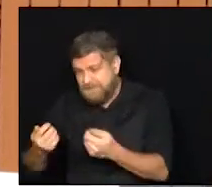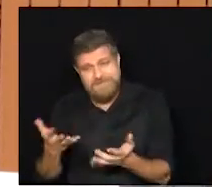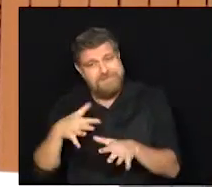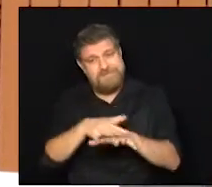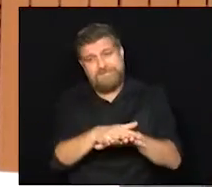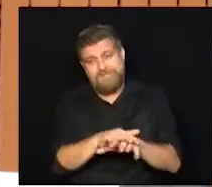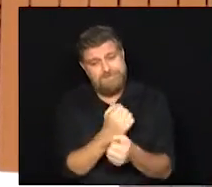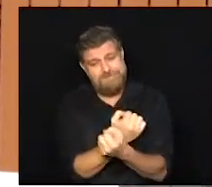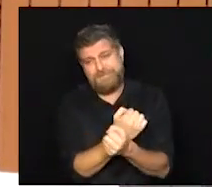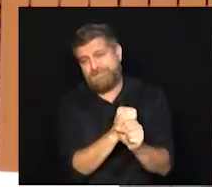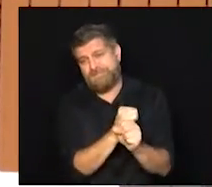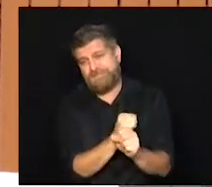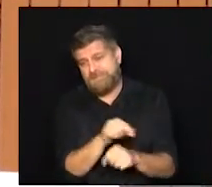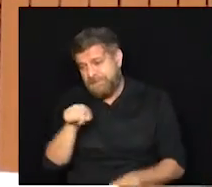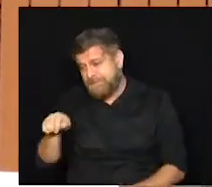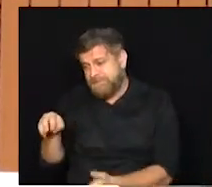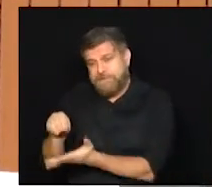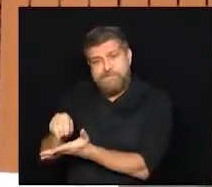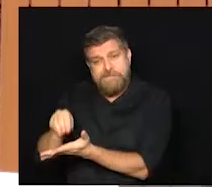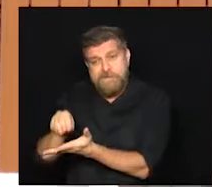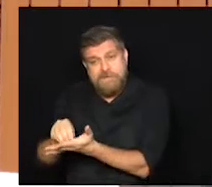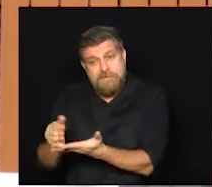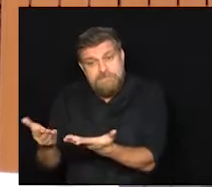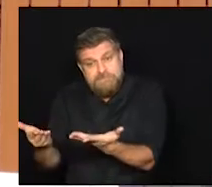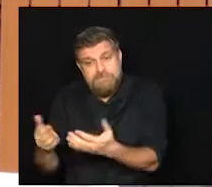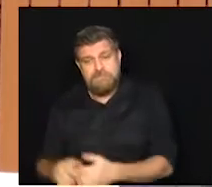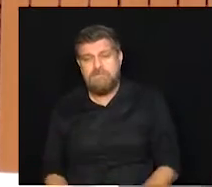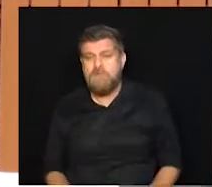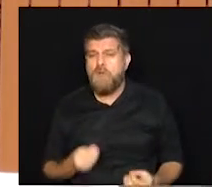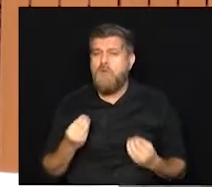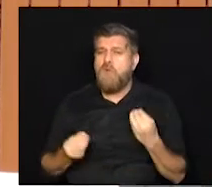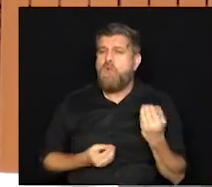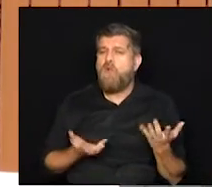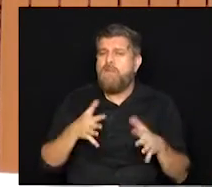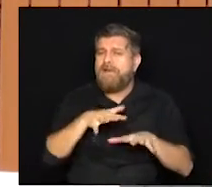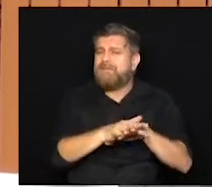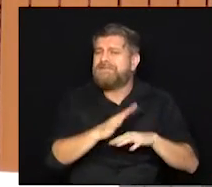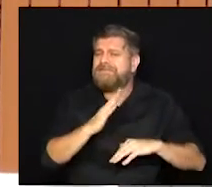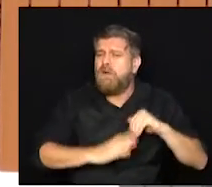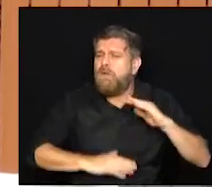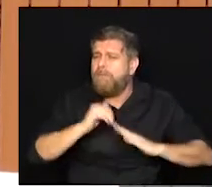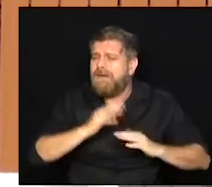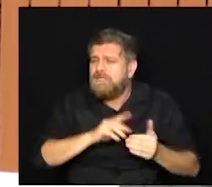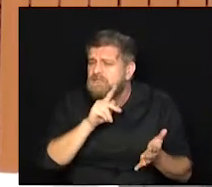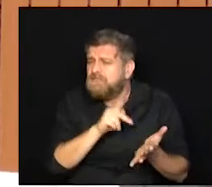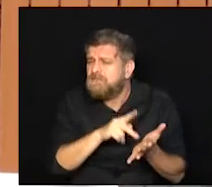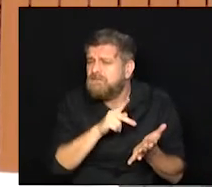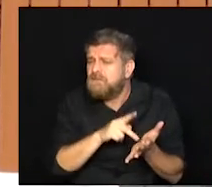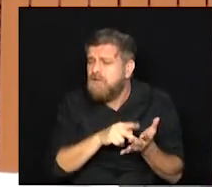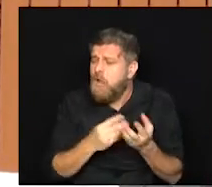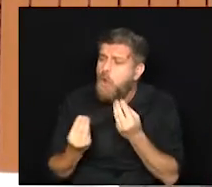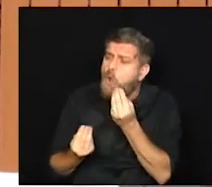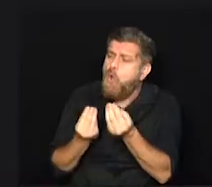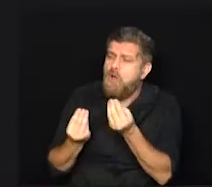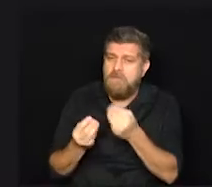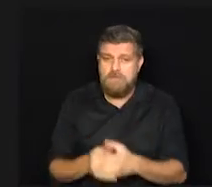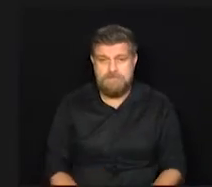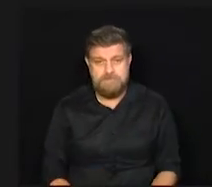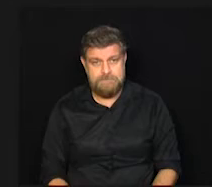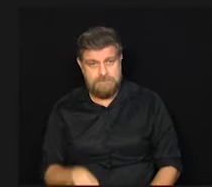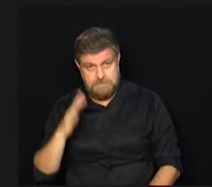colocar essa real inclusão em prática? Qual que seria a sua opinião sobre isso? Eu acho